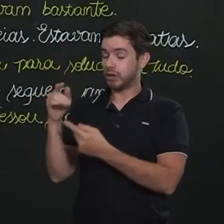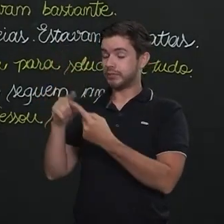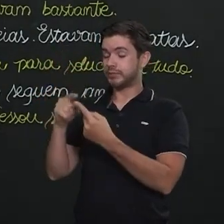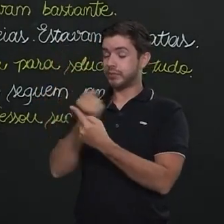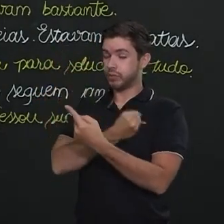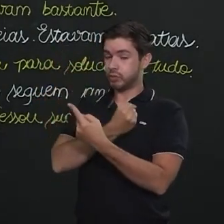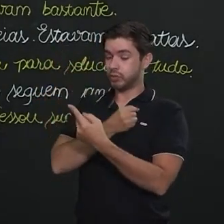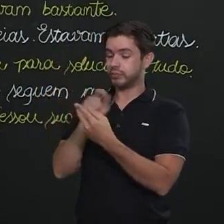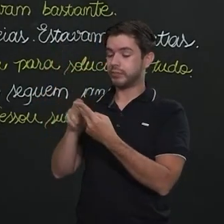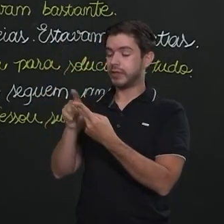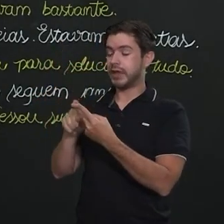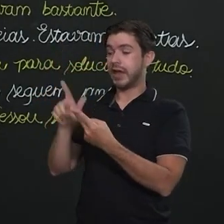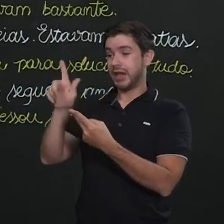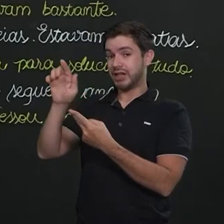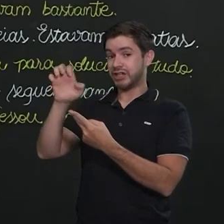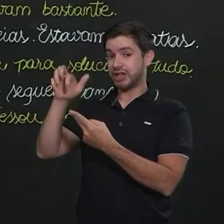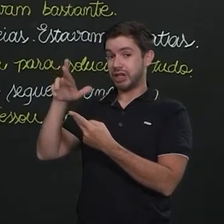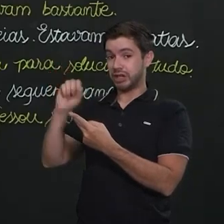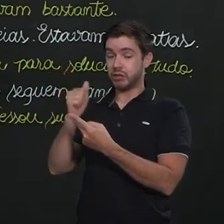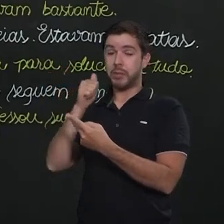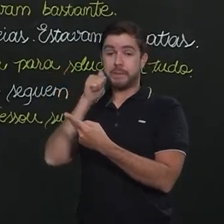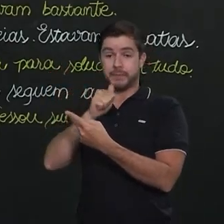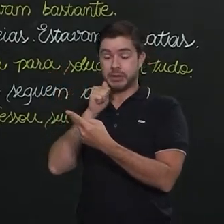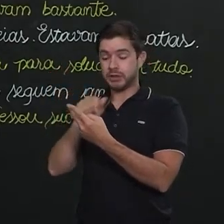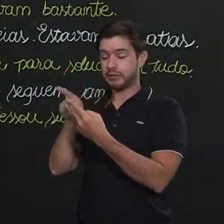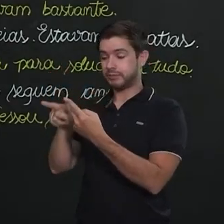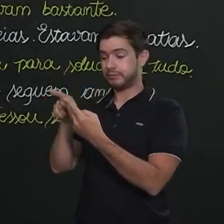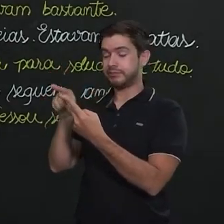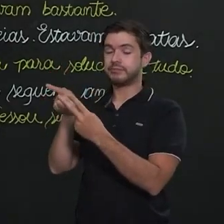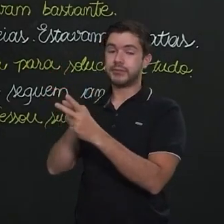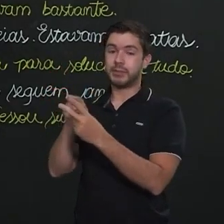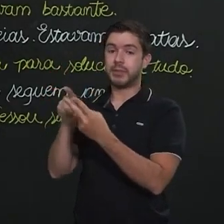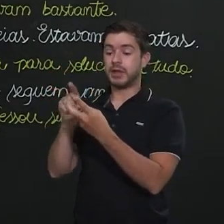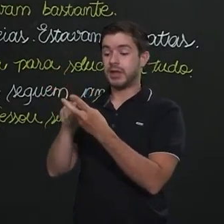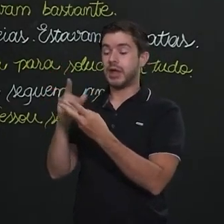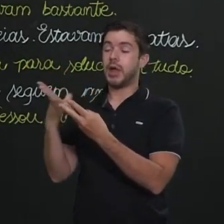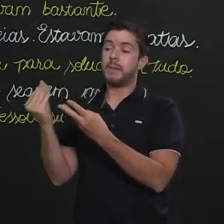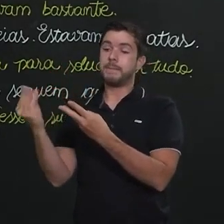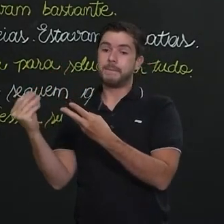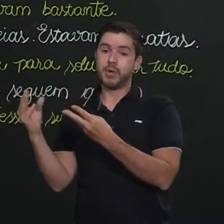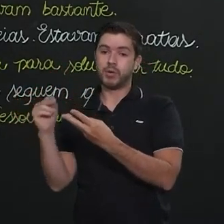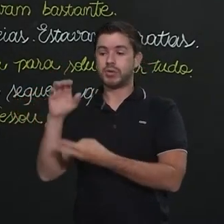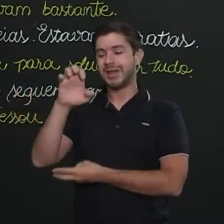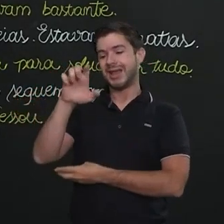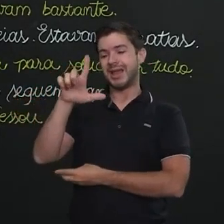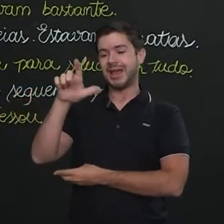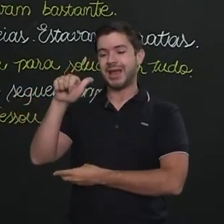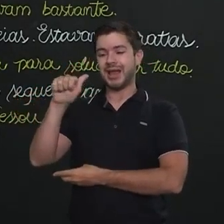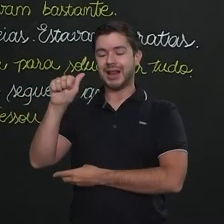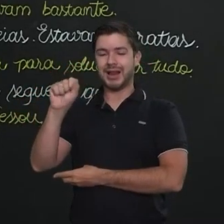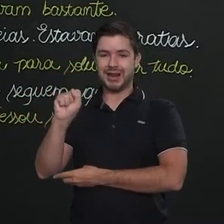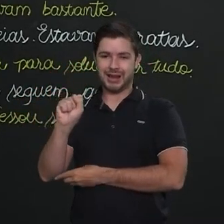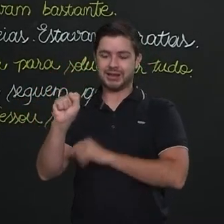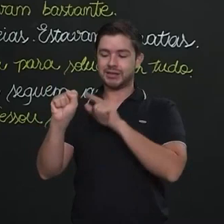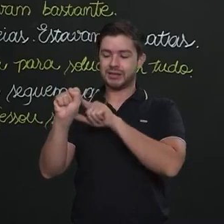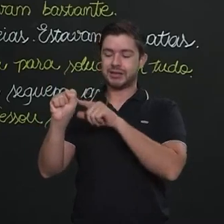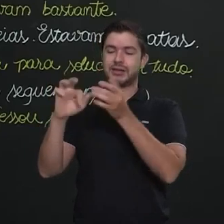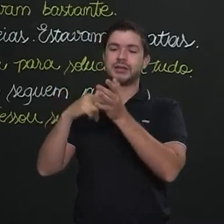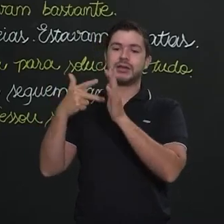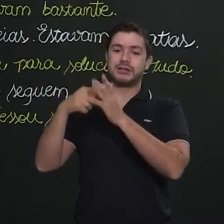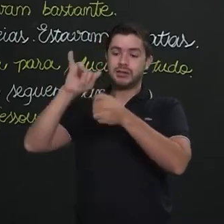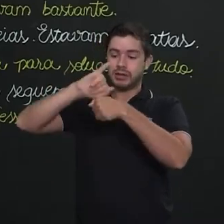feminino, número plural. Se o pronome está no feminino plural, elas, eu preciso que os